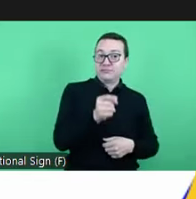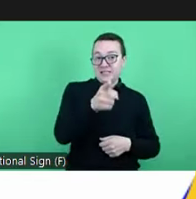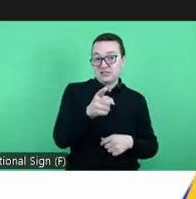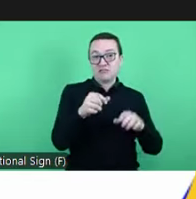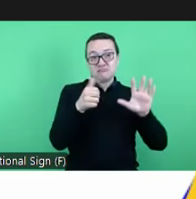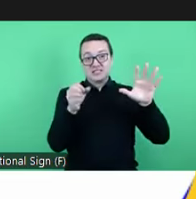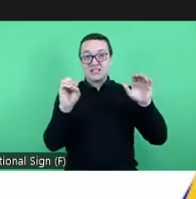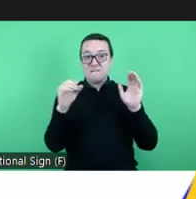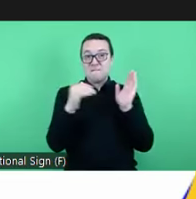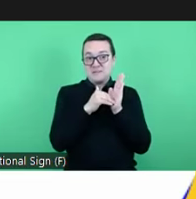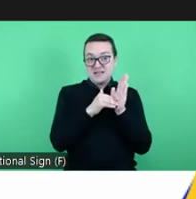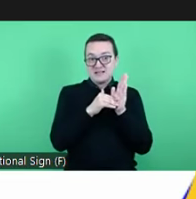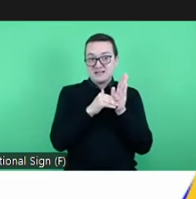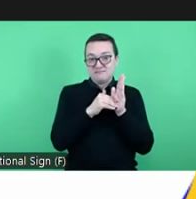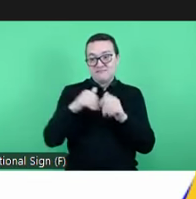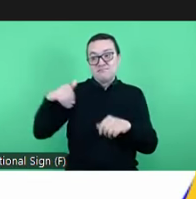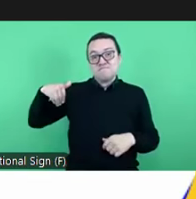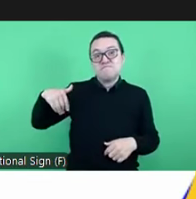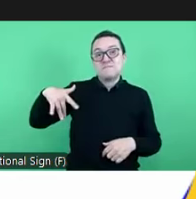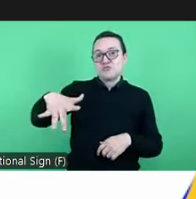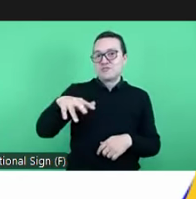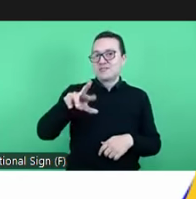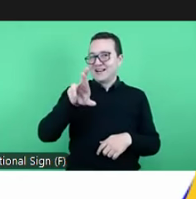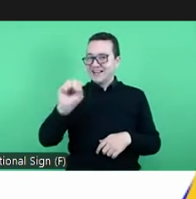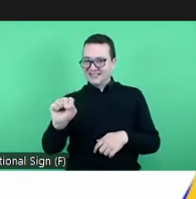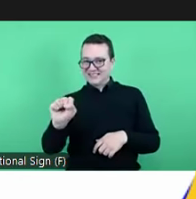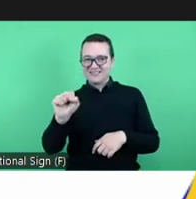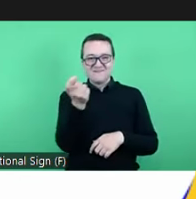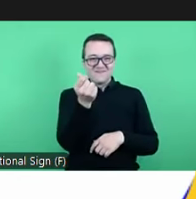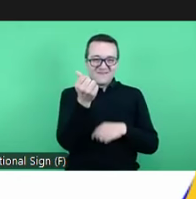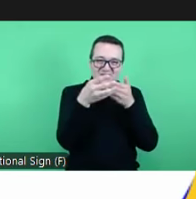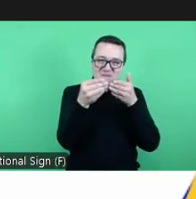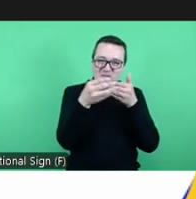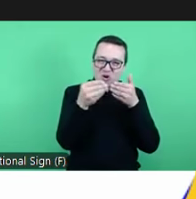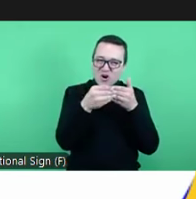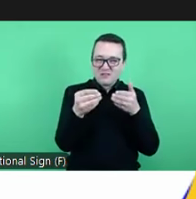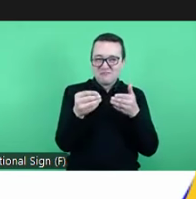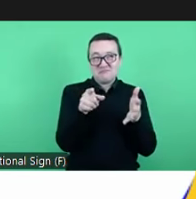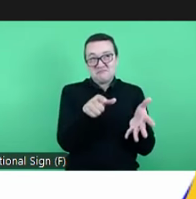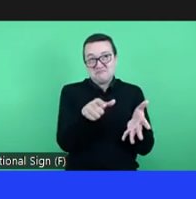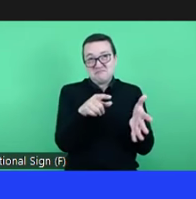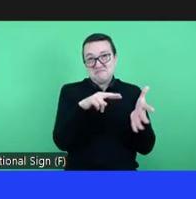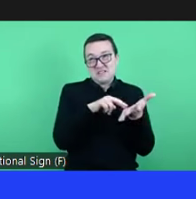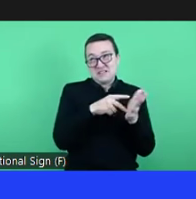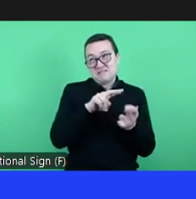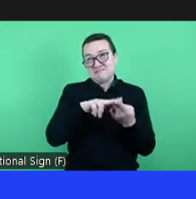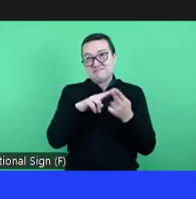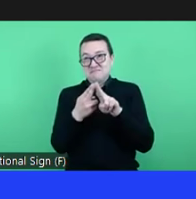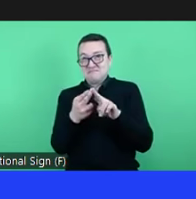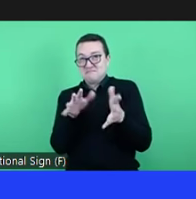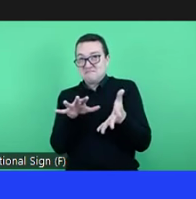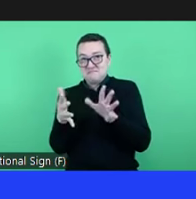dariam aí budget uns impact 10, was 11, over talvez 12 bilhões de dólares. É bastante coisa. 54 E